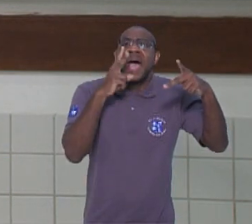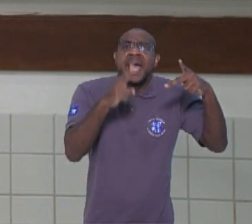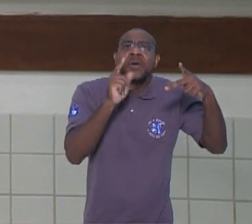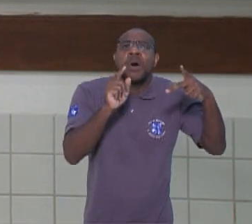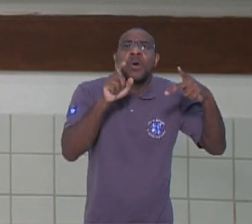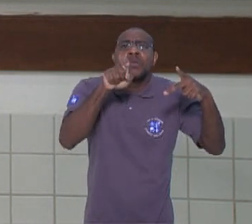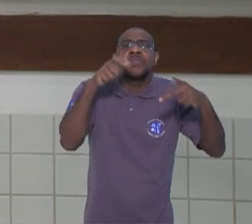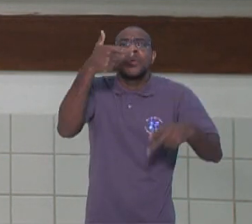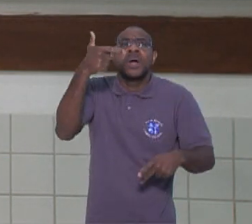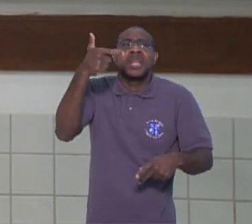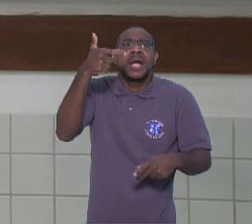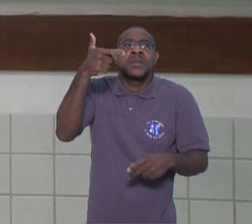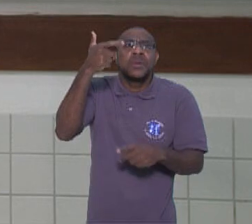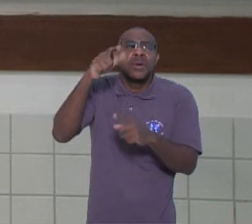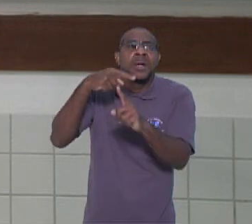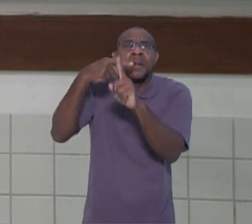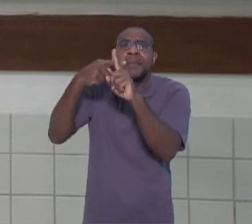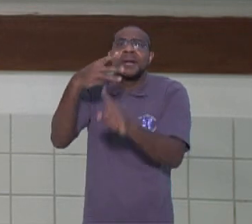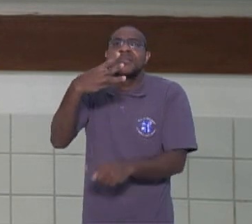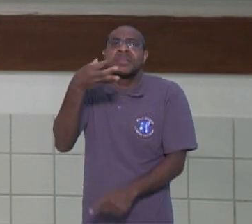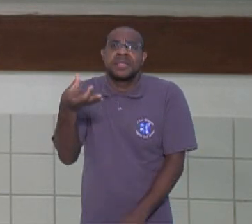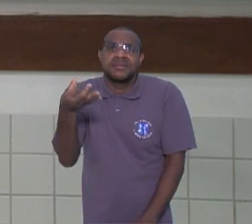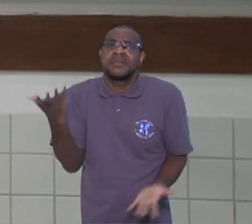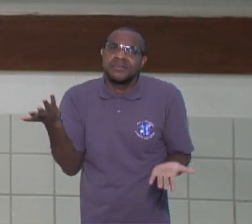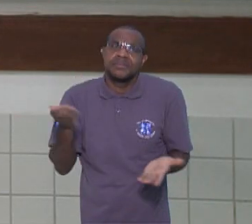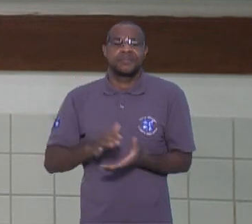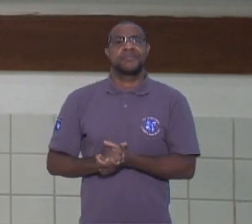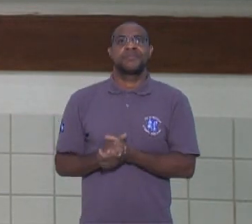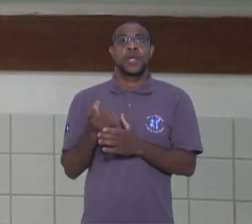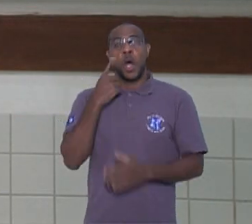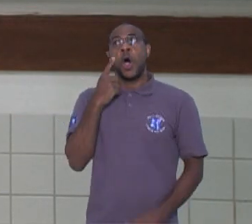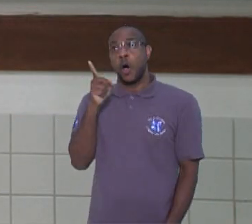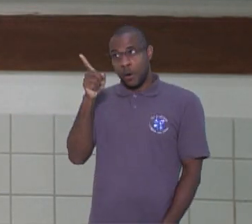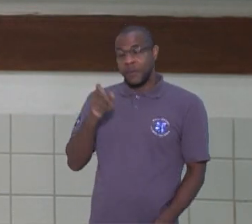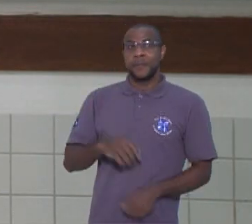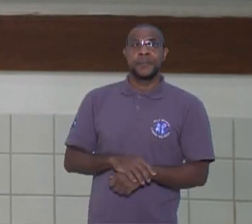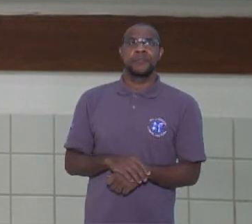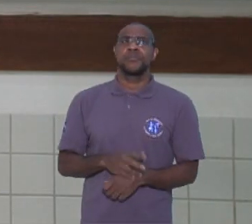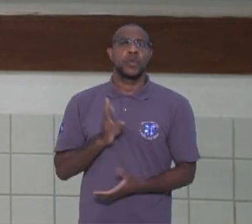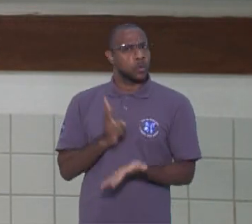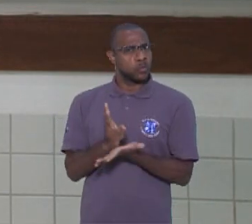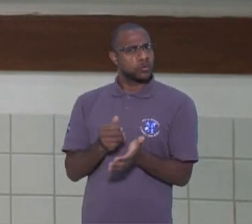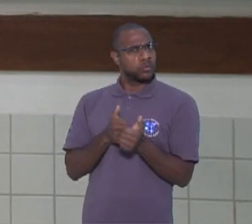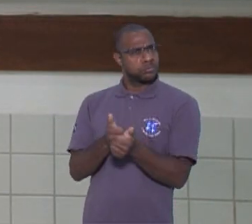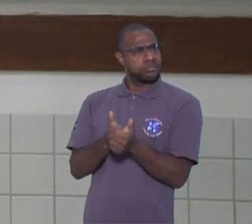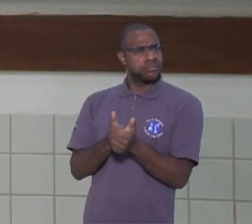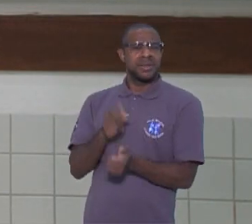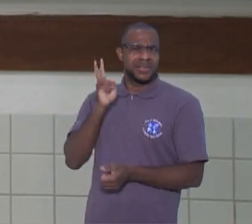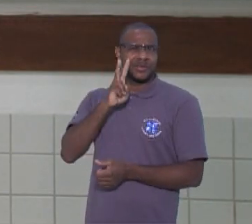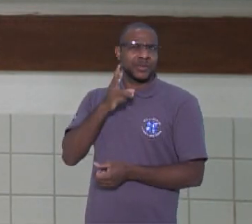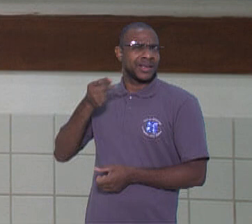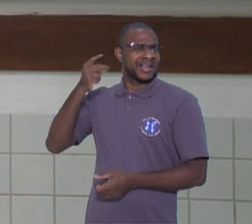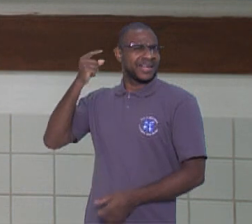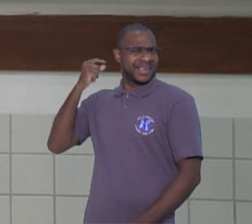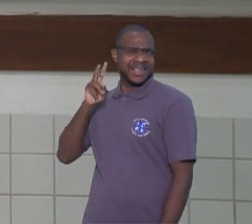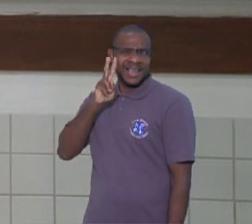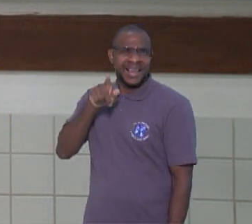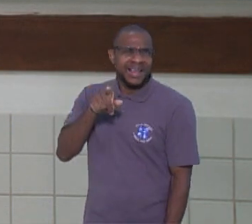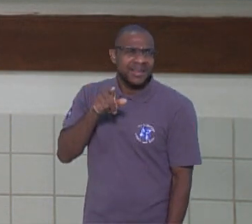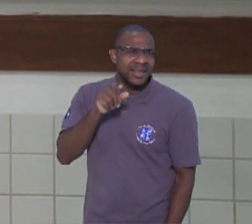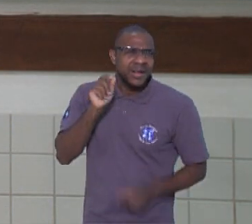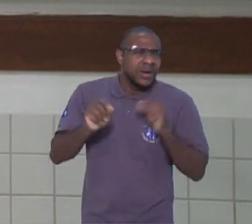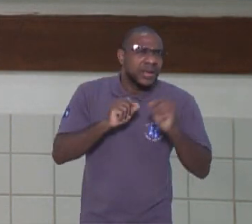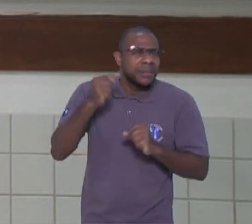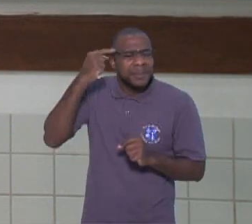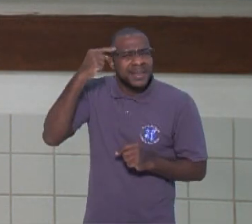36. Simples assim. Agora vamos dar mais uma olhadinha aqui. Vamos continuar em fatos históricos. Lembra? Quem